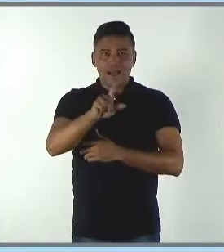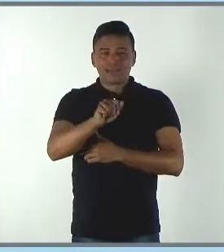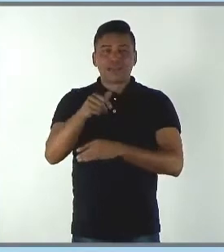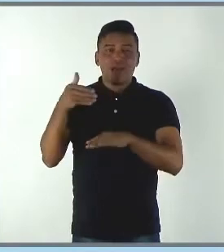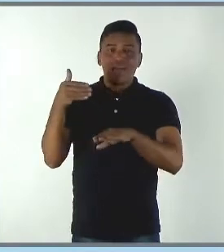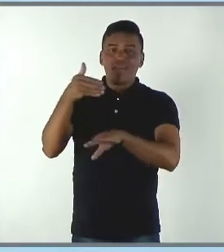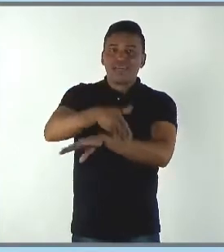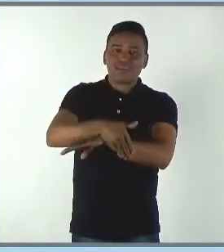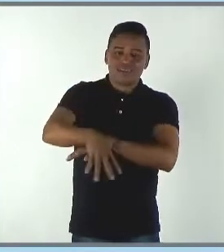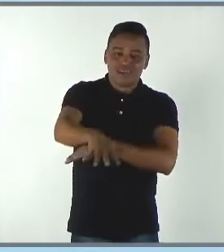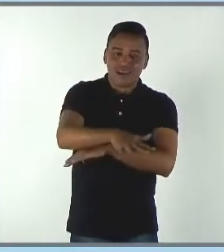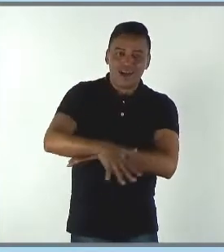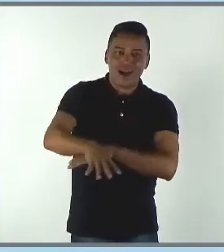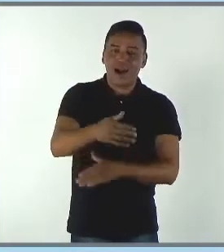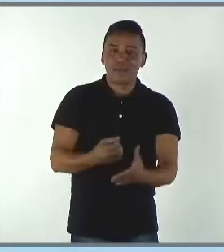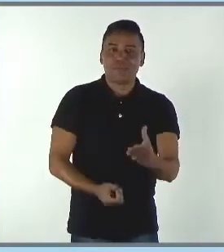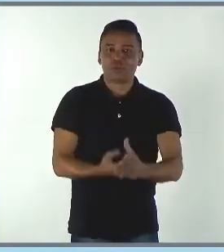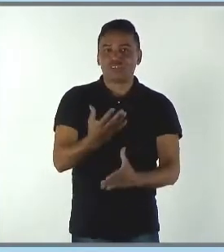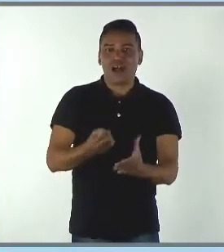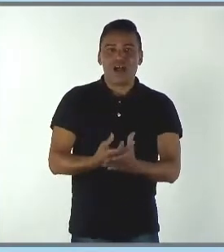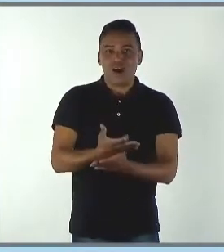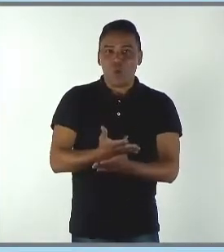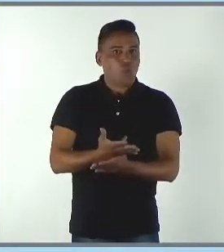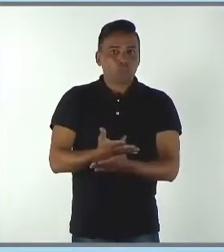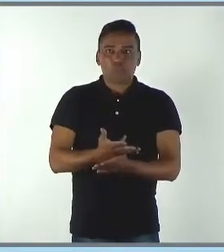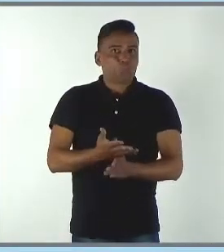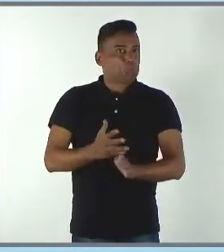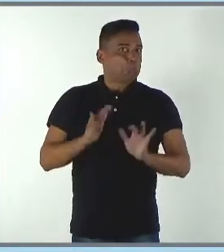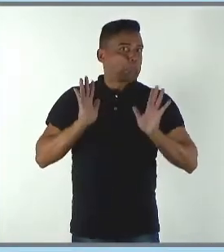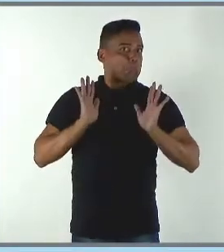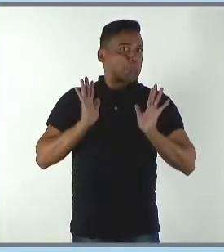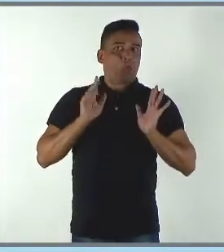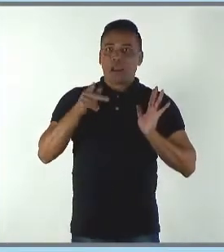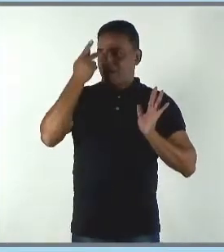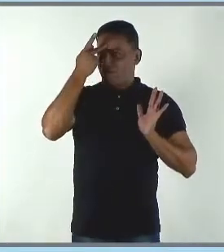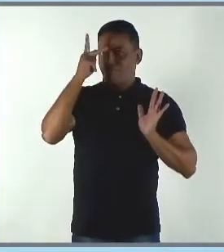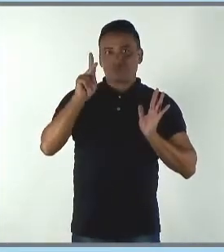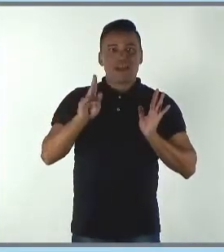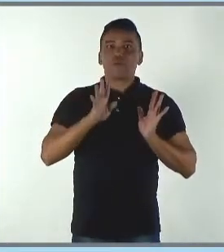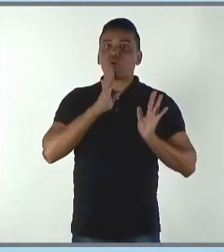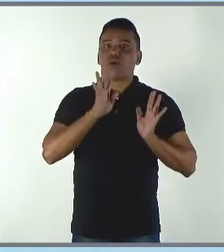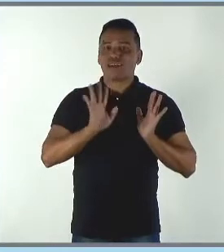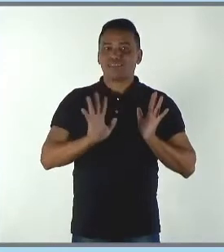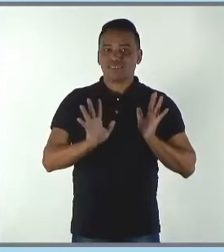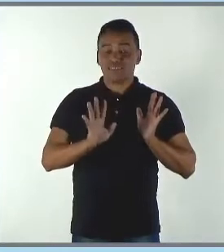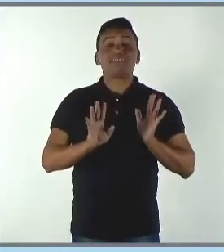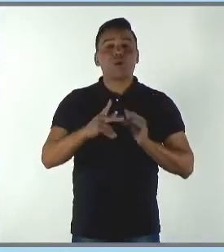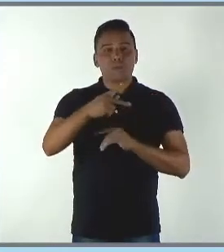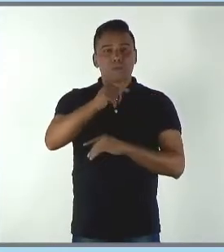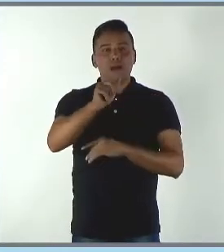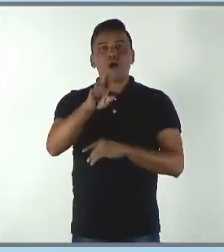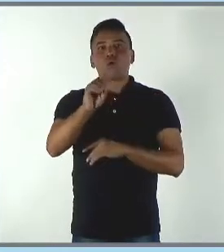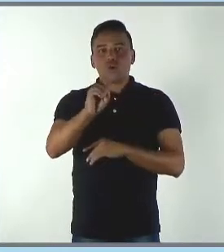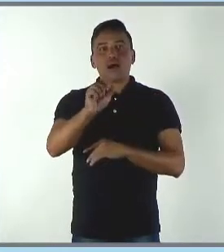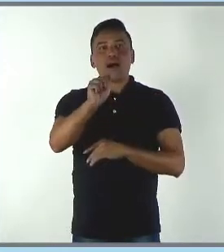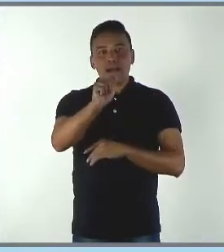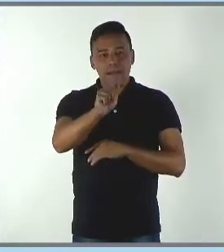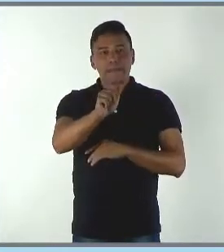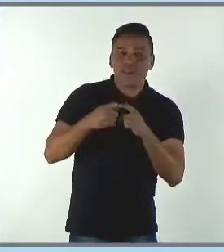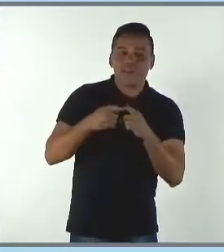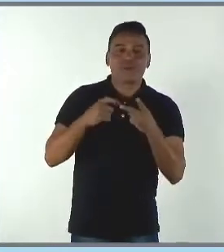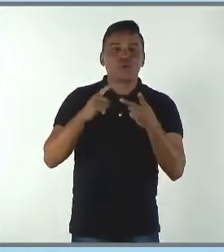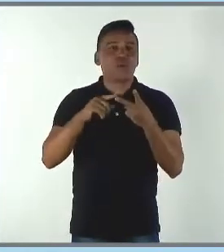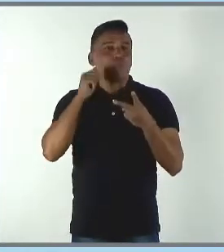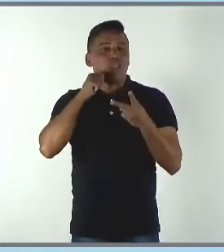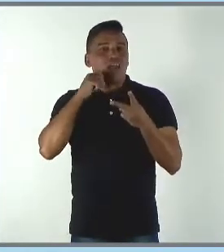de trabalho, que não é o seu campo. Então, o Paula Brito fez isso. Né? Então, ela herda dessa ideia de que um